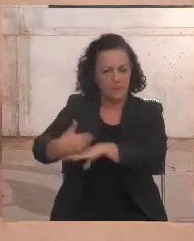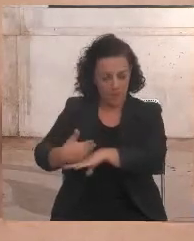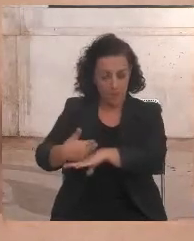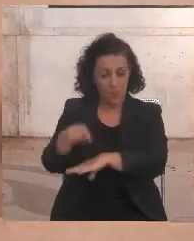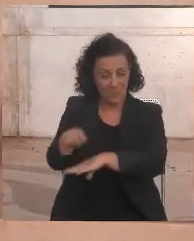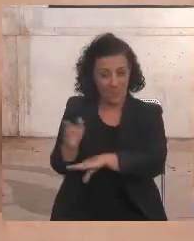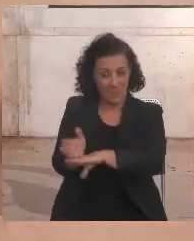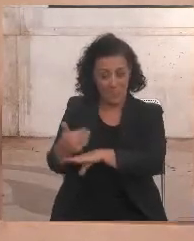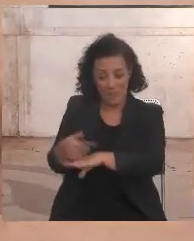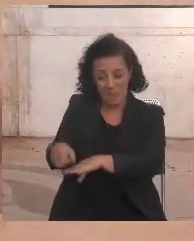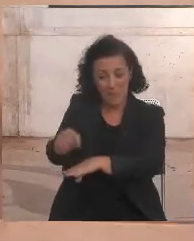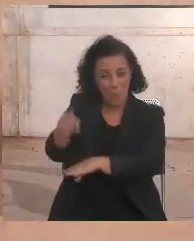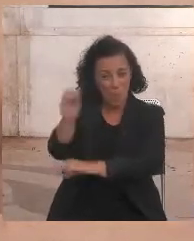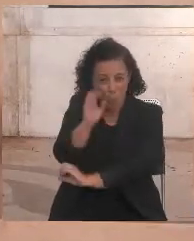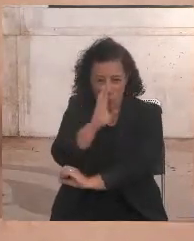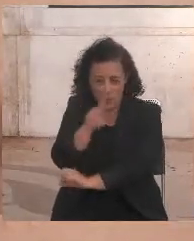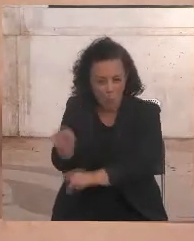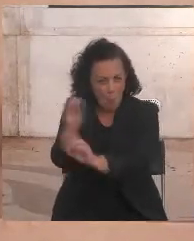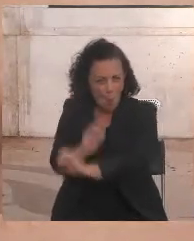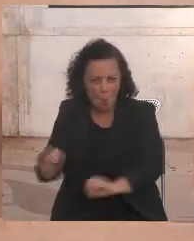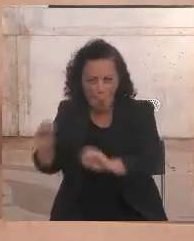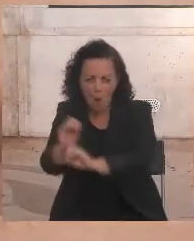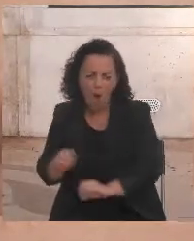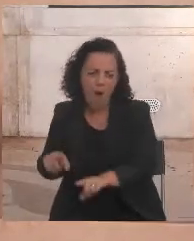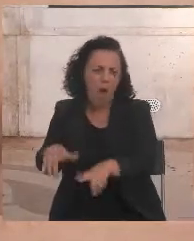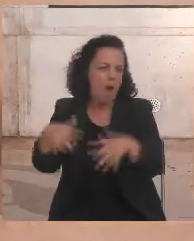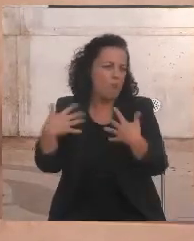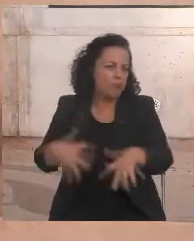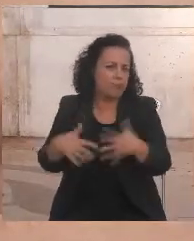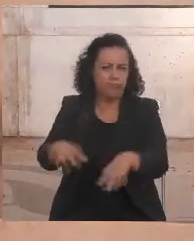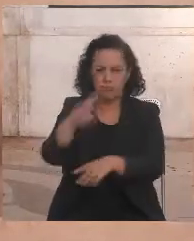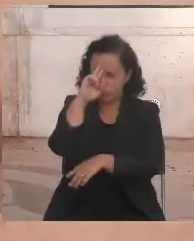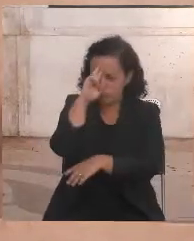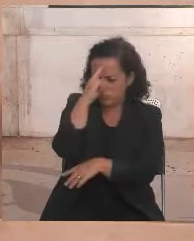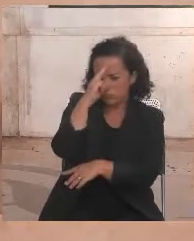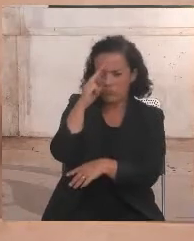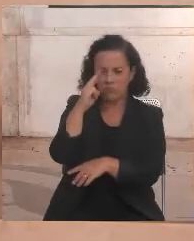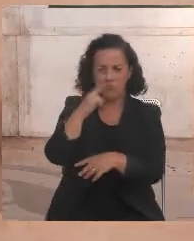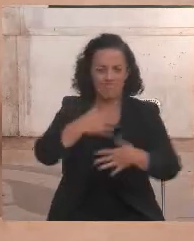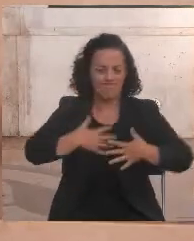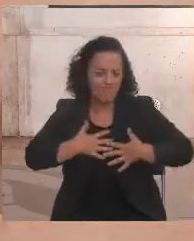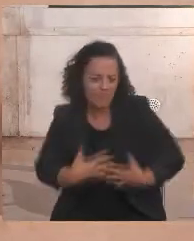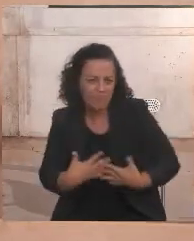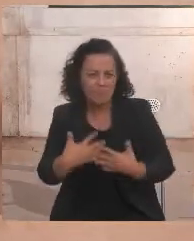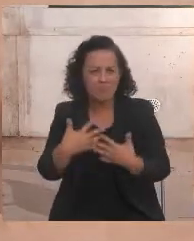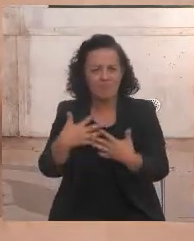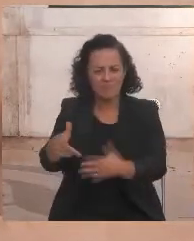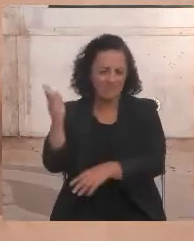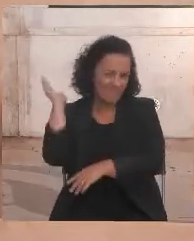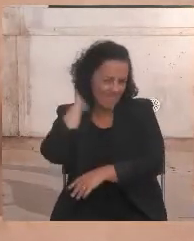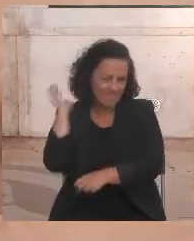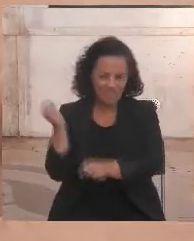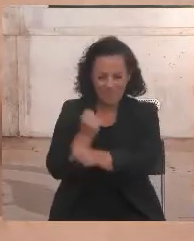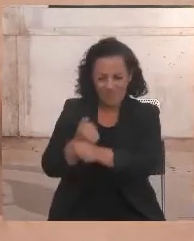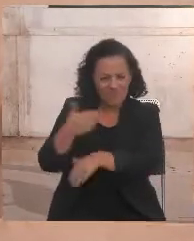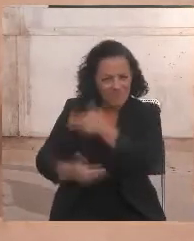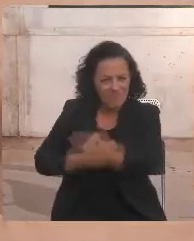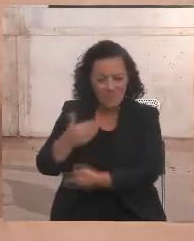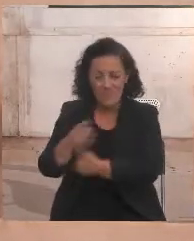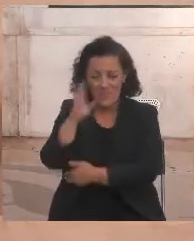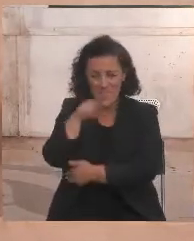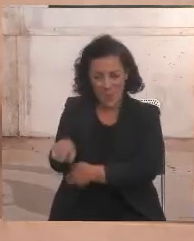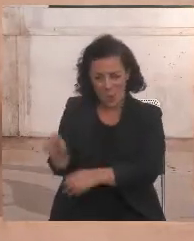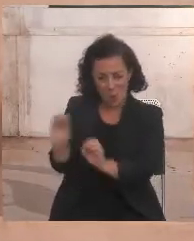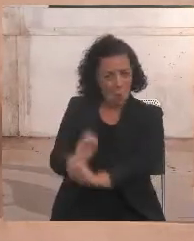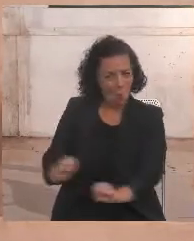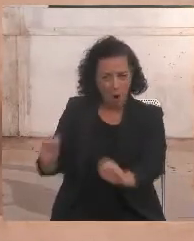Sem o seu contributo inestimável e o seu empenhamento nas tarefas que lhes estão cometidas, não seria possível levar a cabo com